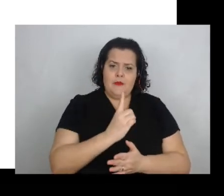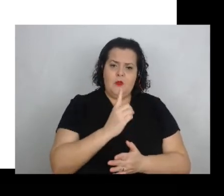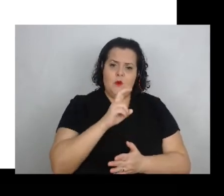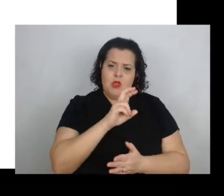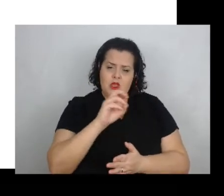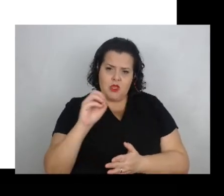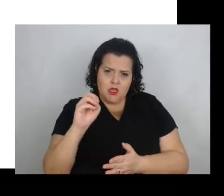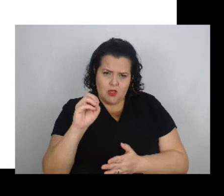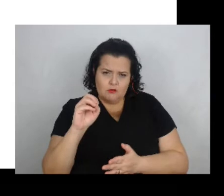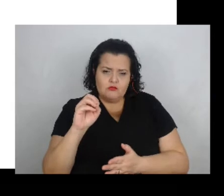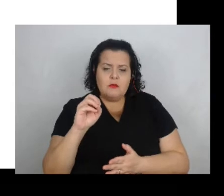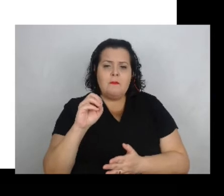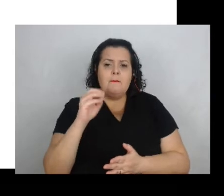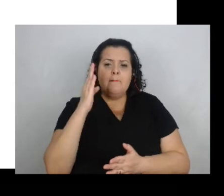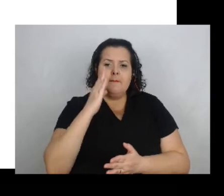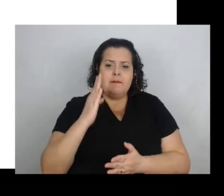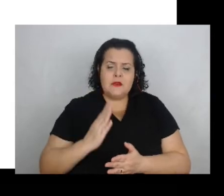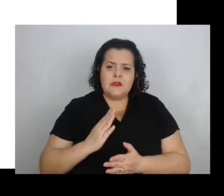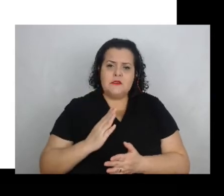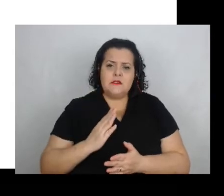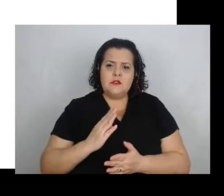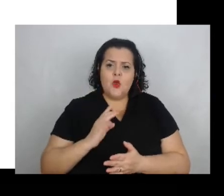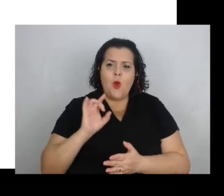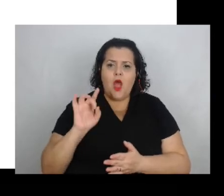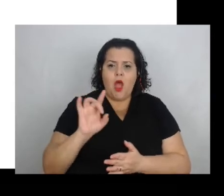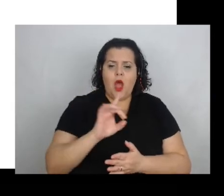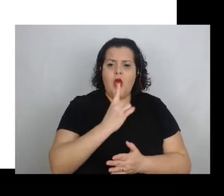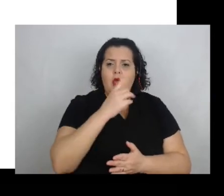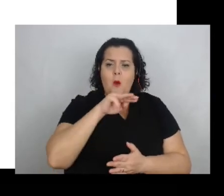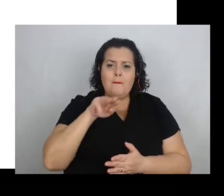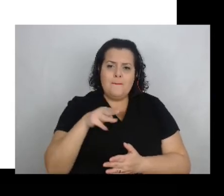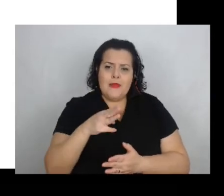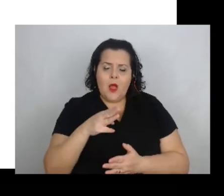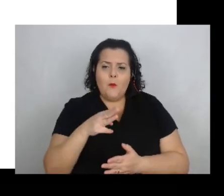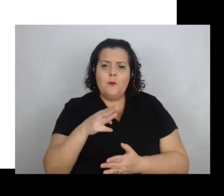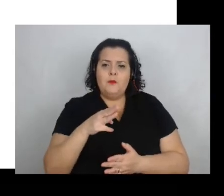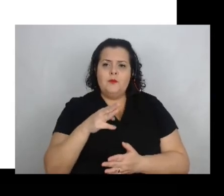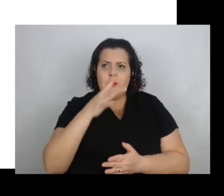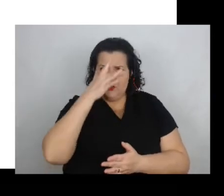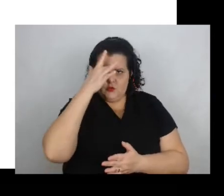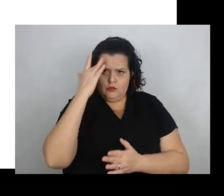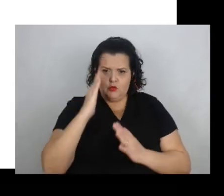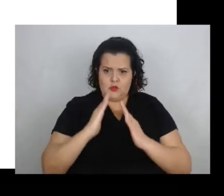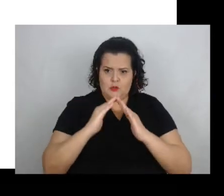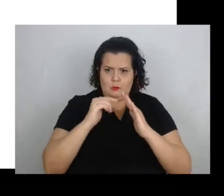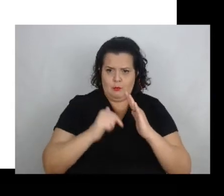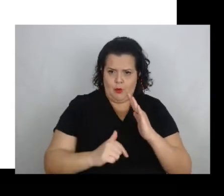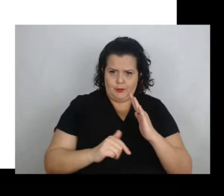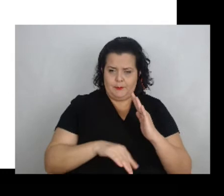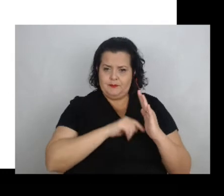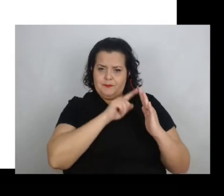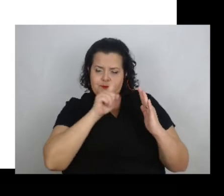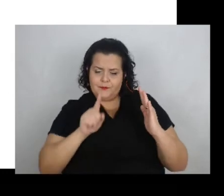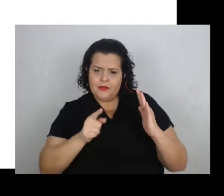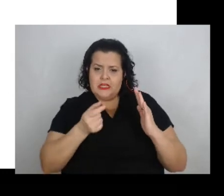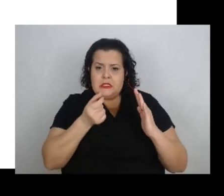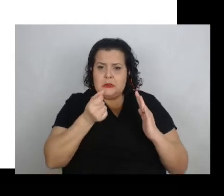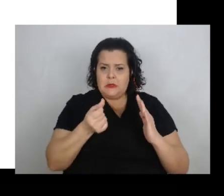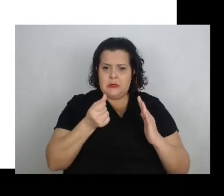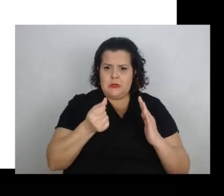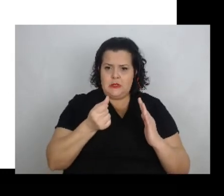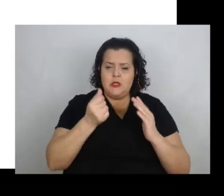habitantes, enquanto outros países já faziam teste numa magnitude superior. Pegando os dados agora de 6 de julho, enquanto os principais